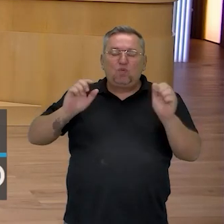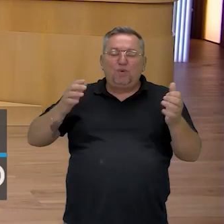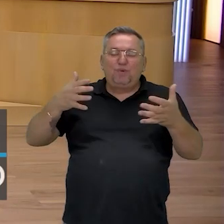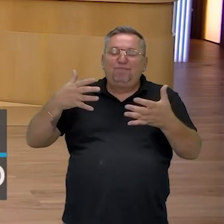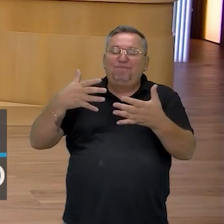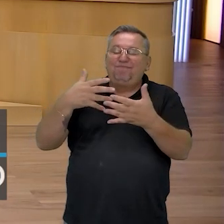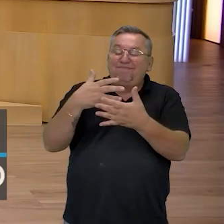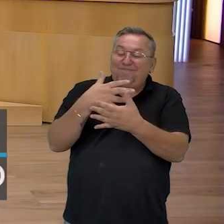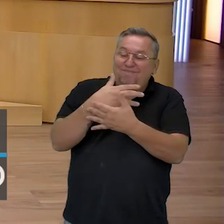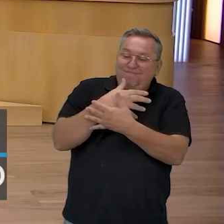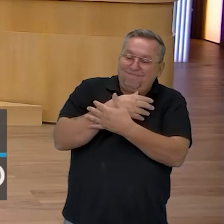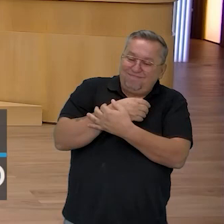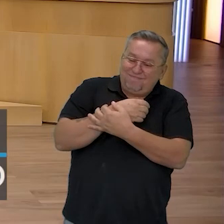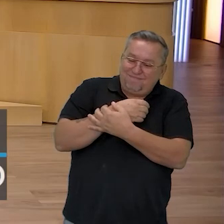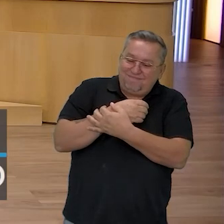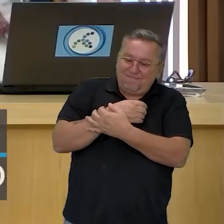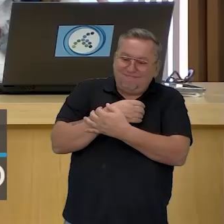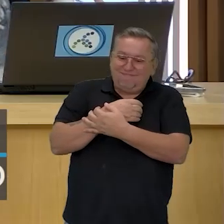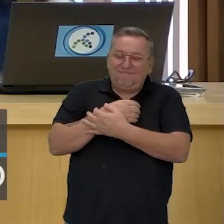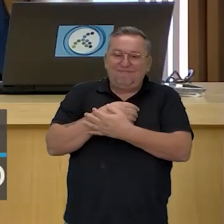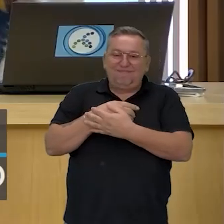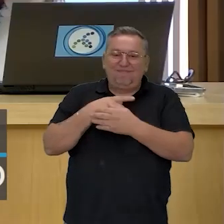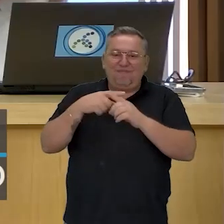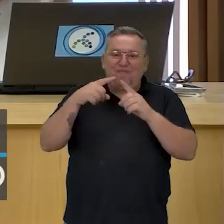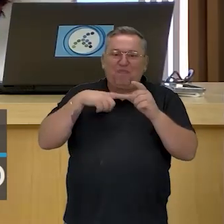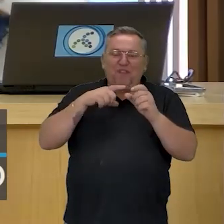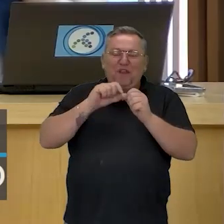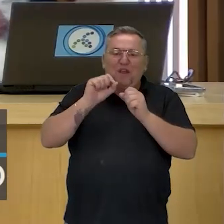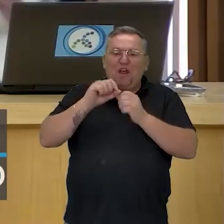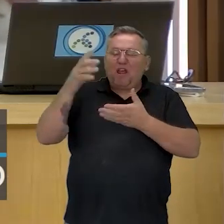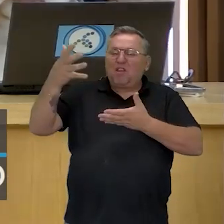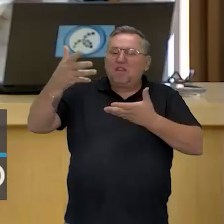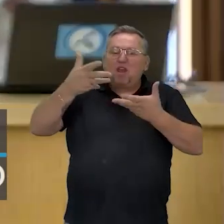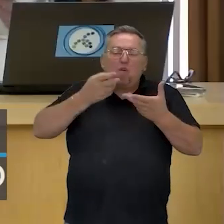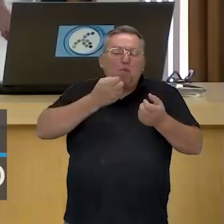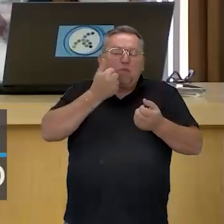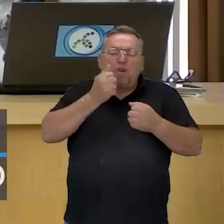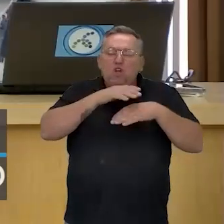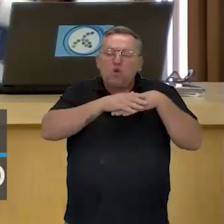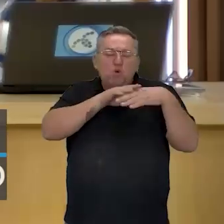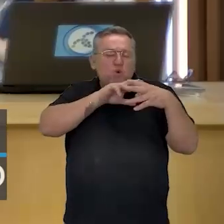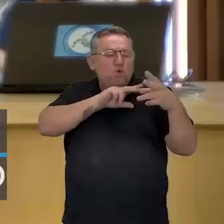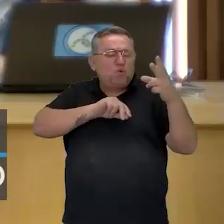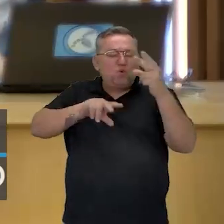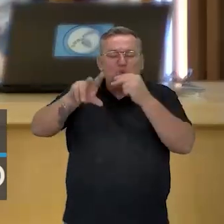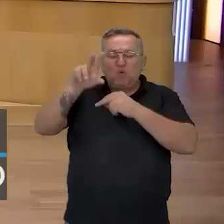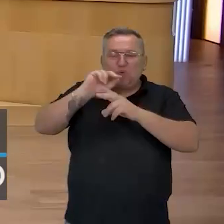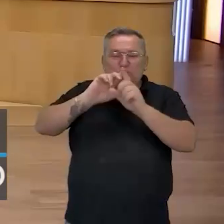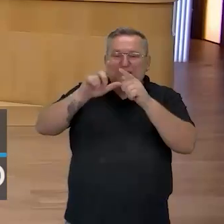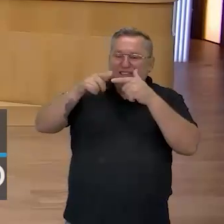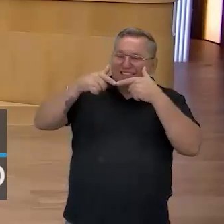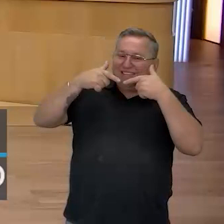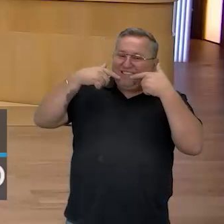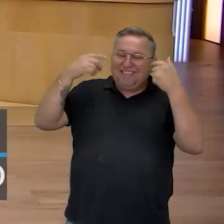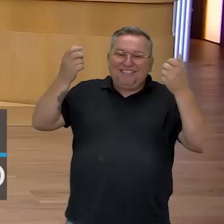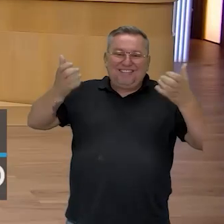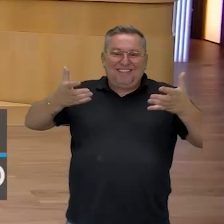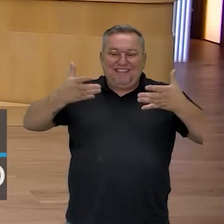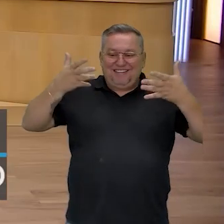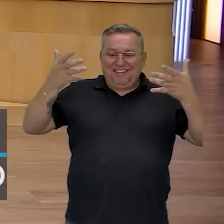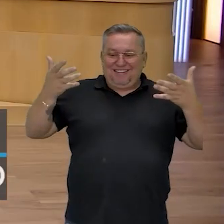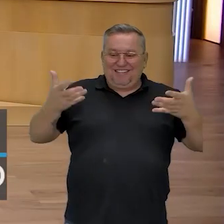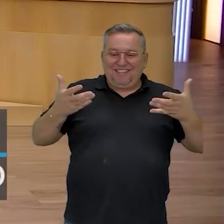acolhedor. Sabe, aquela, te recebo bem, eu converso, eu sorrio. Caloroso. Né? Caloroso,